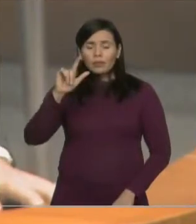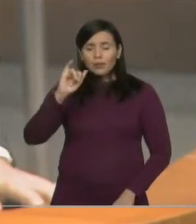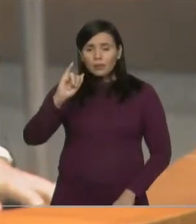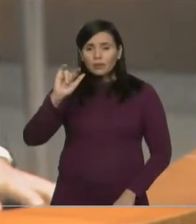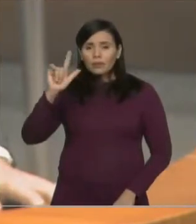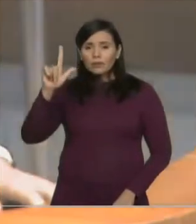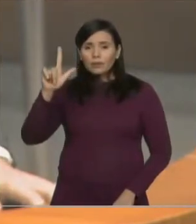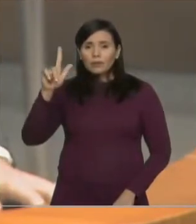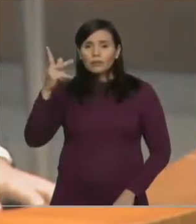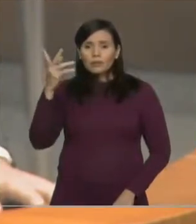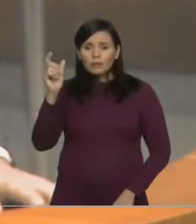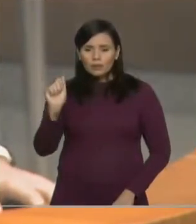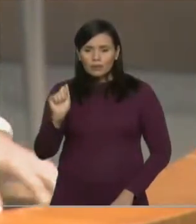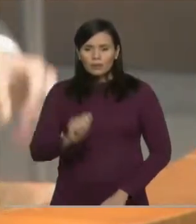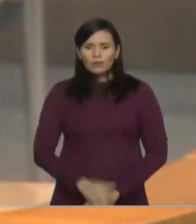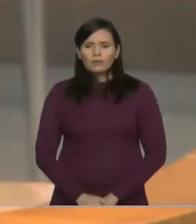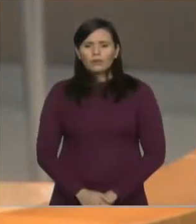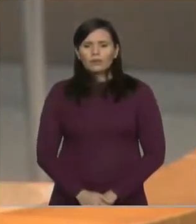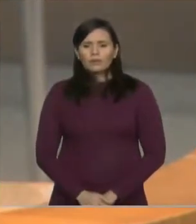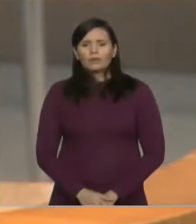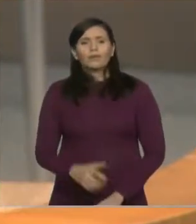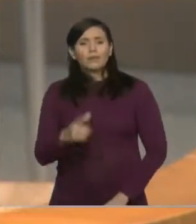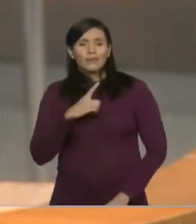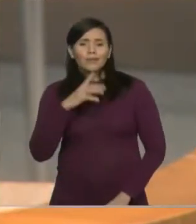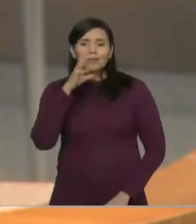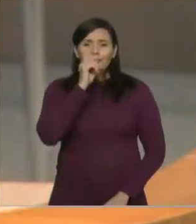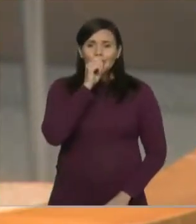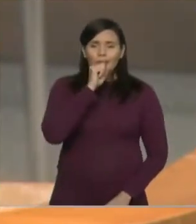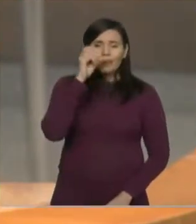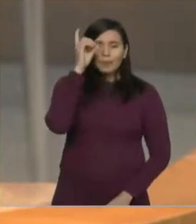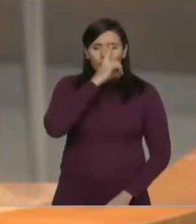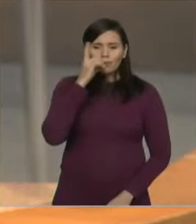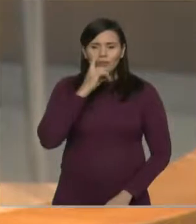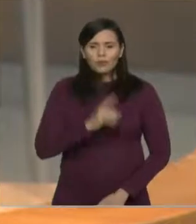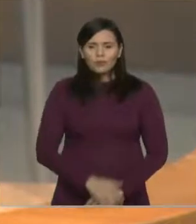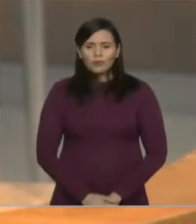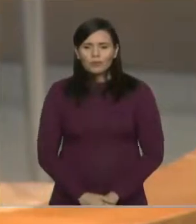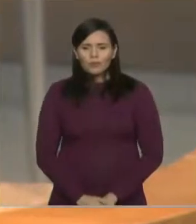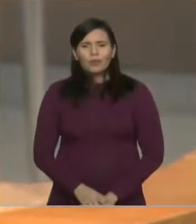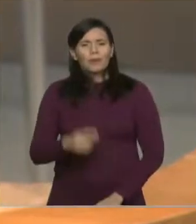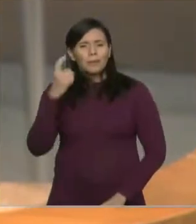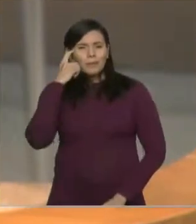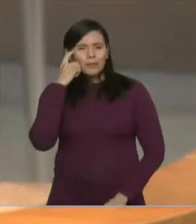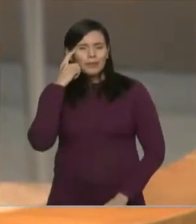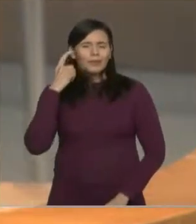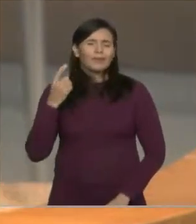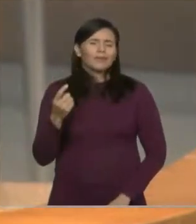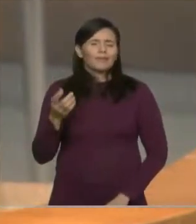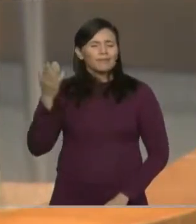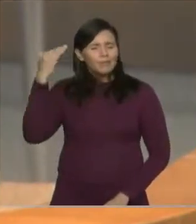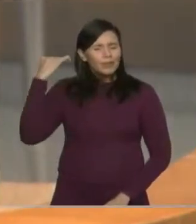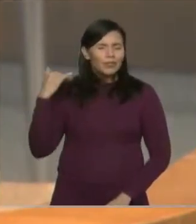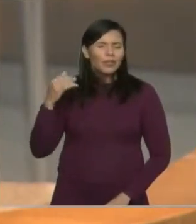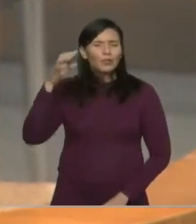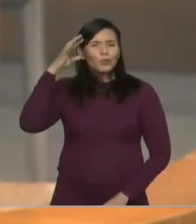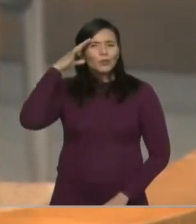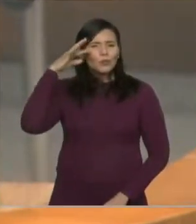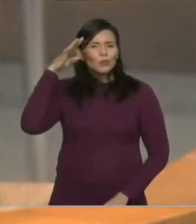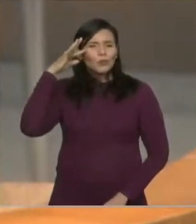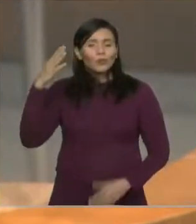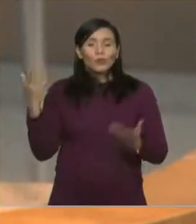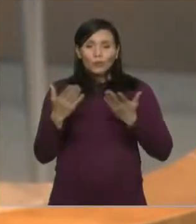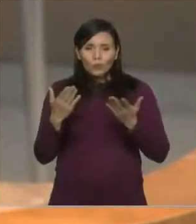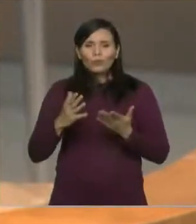semana, sábado e domingo. Agora imagina aquilo que era um sonho, hoje é realidade. O usuário do transporte público podendo ter acesso a esses